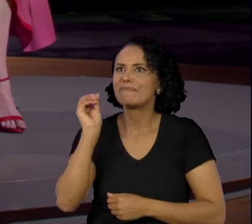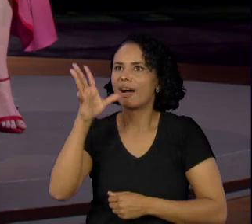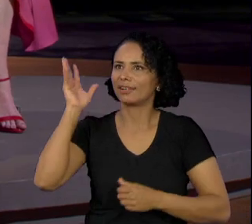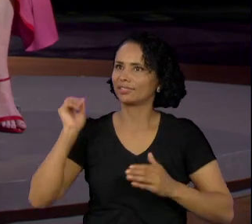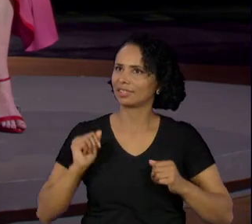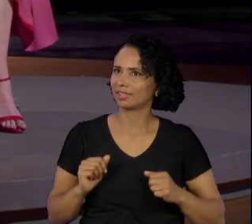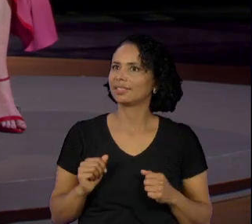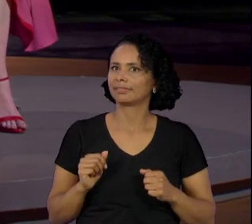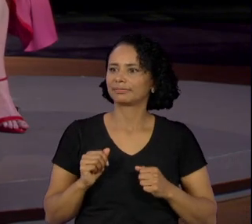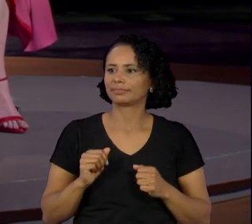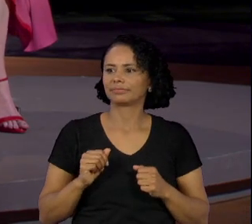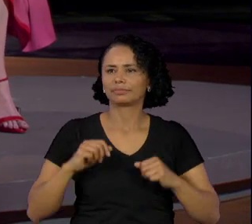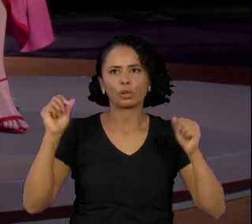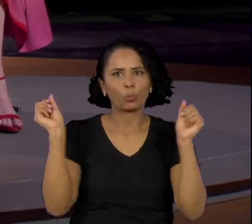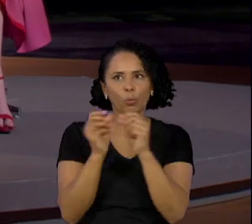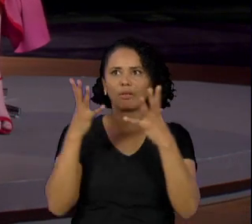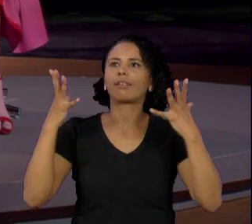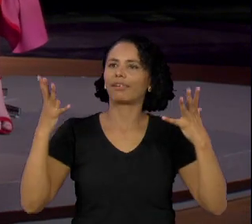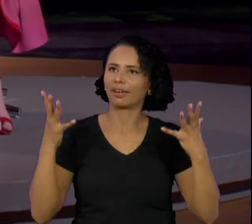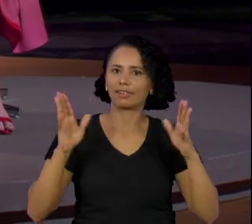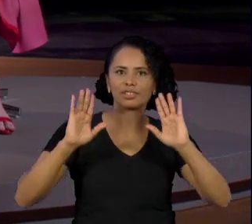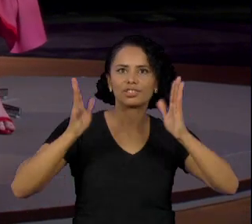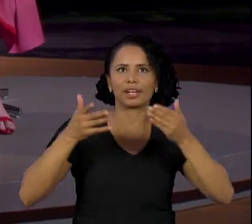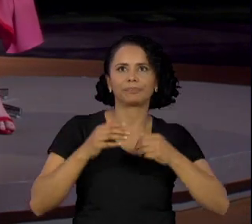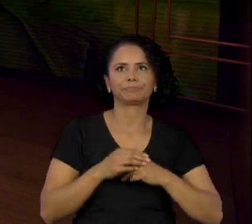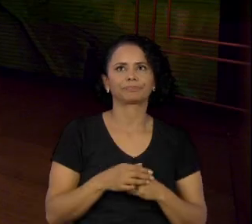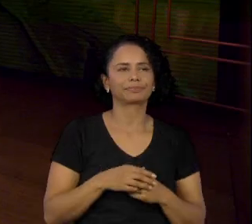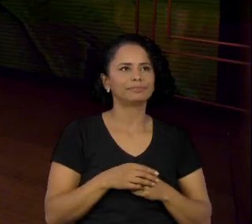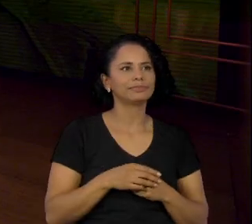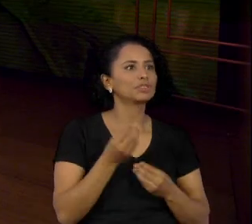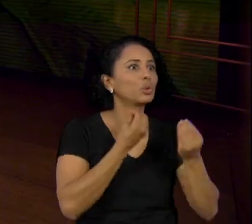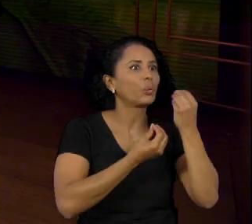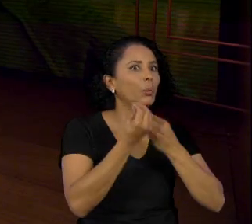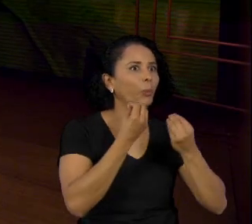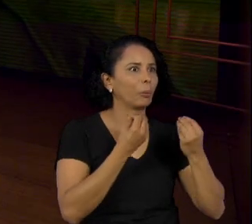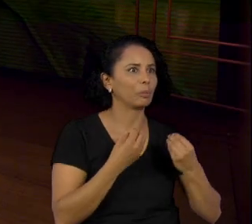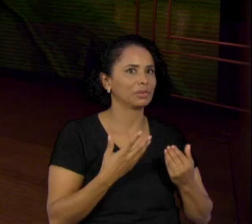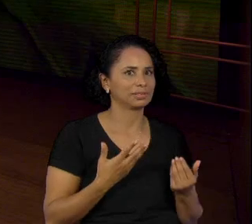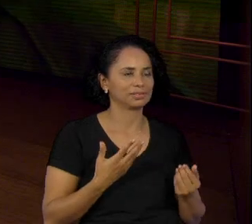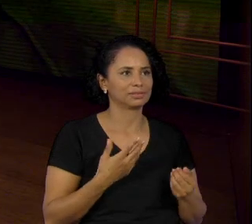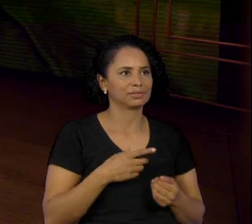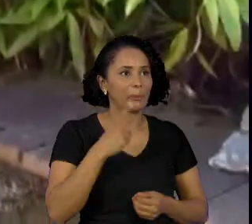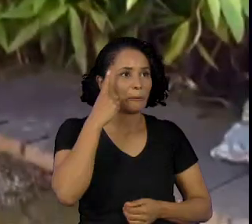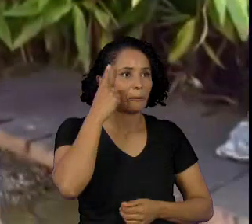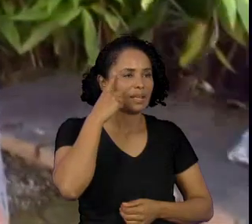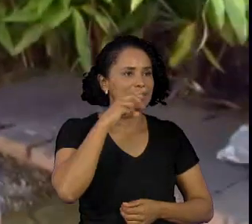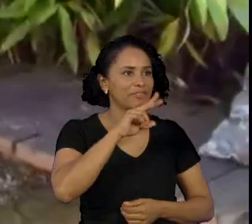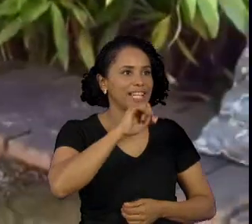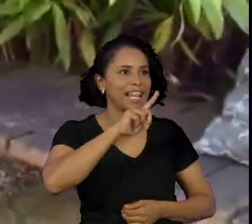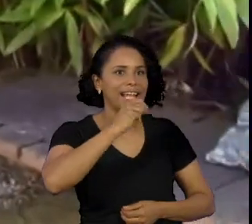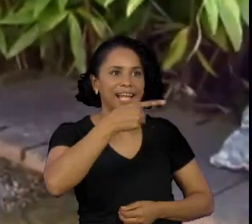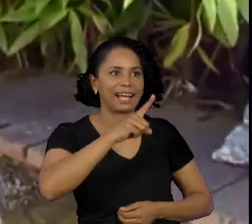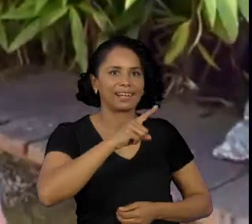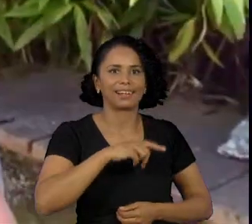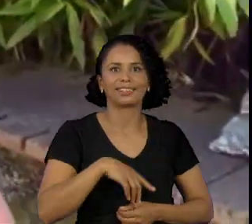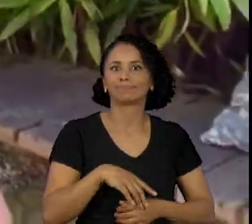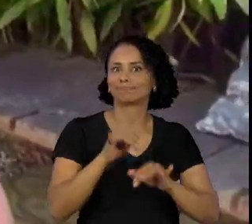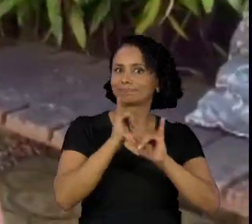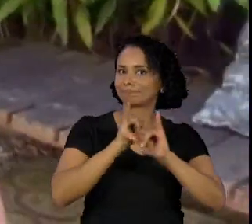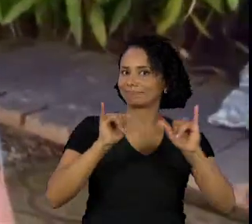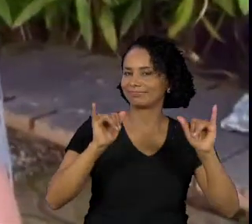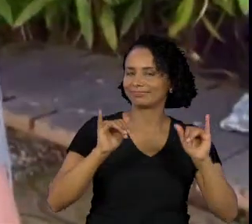Cris? Tem. Adivinha de quem? De uma das vilãs. Vamos ver. Ai. Deb, meu